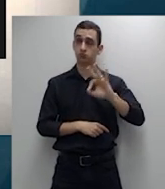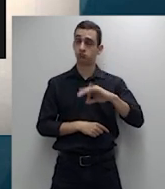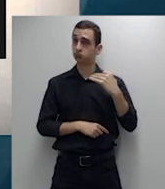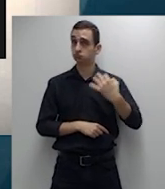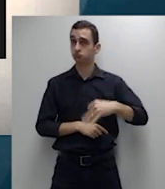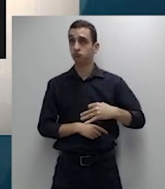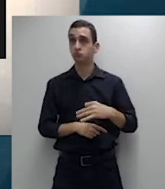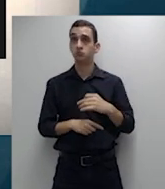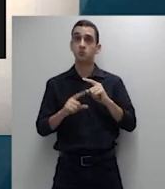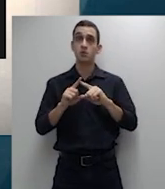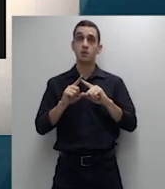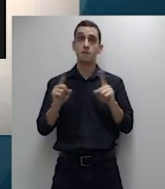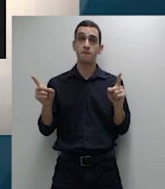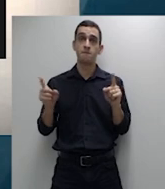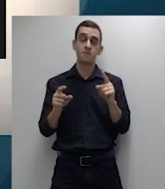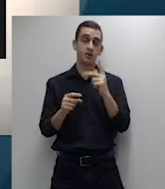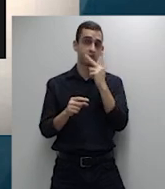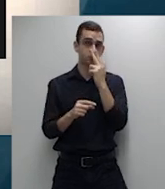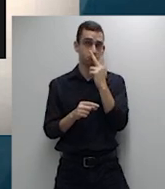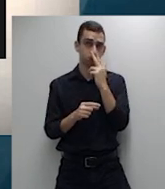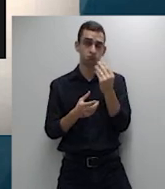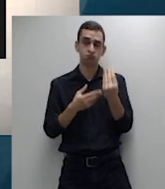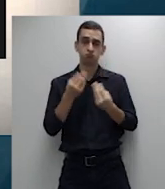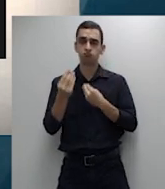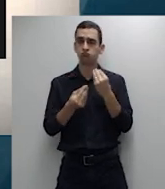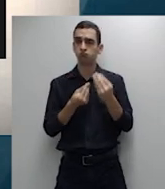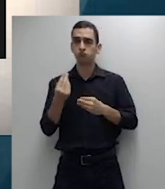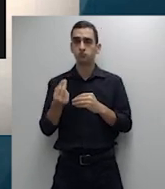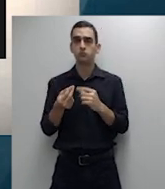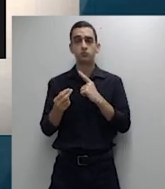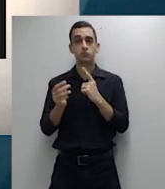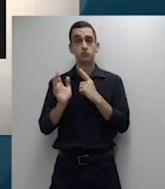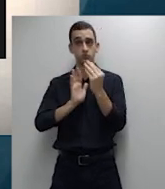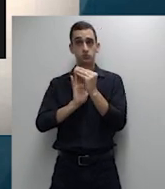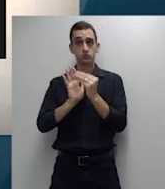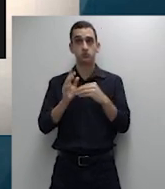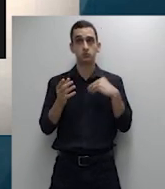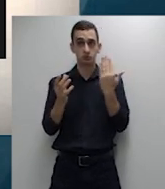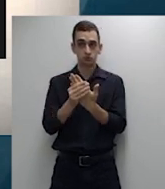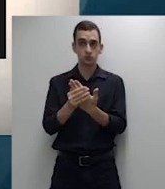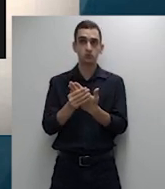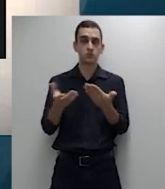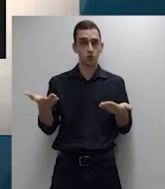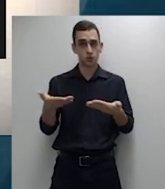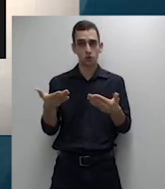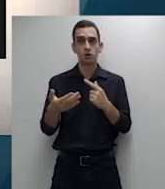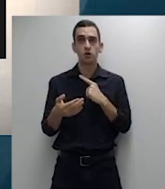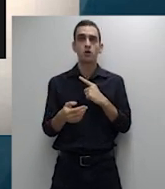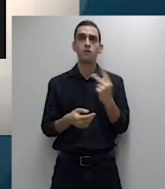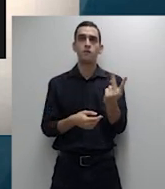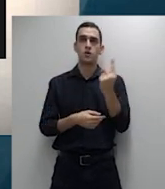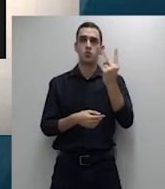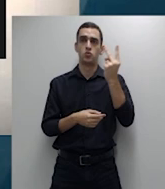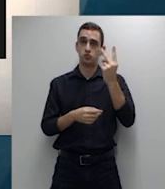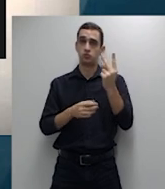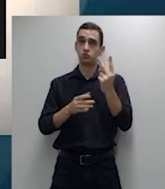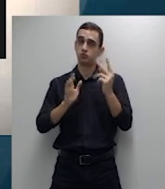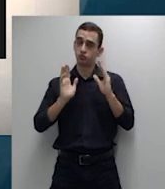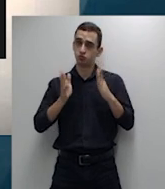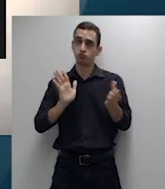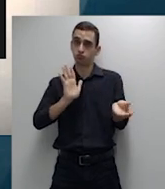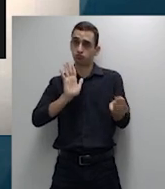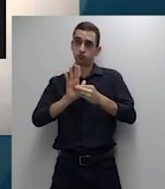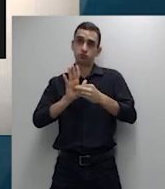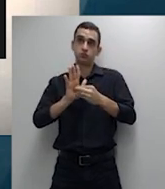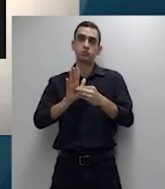geral se tem adotado é sempre um processo mais no caso concreto não é tão valor elevado da causa ele não importa e